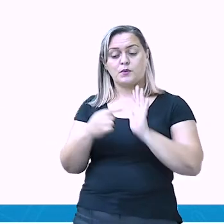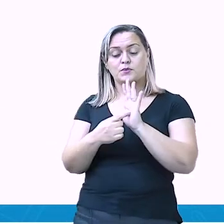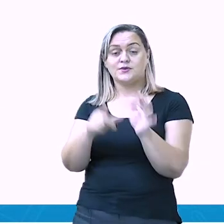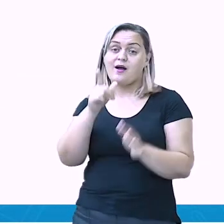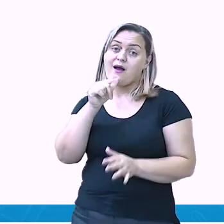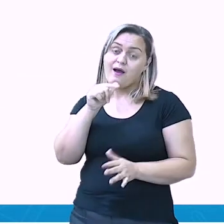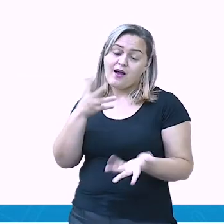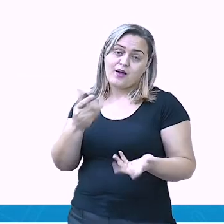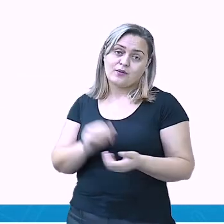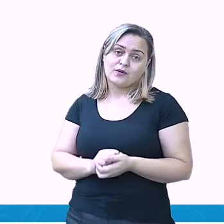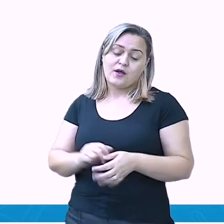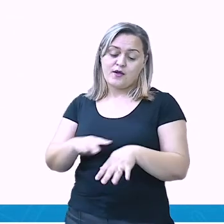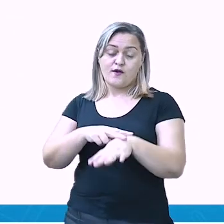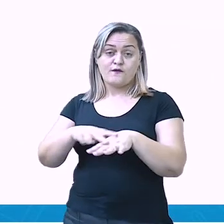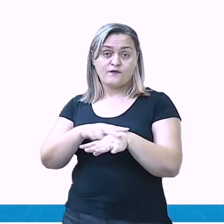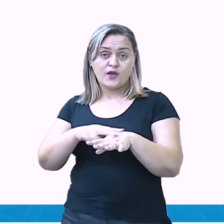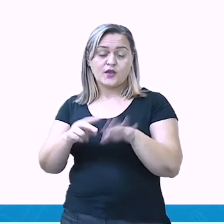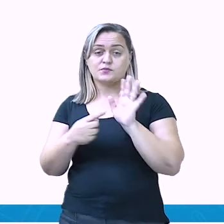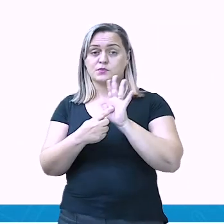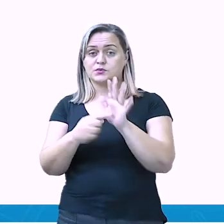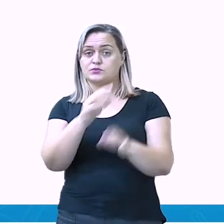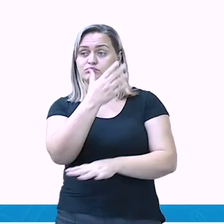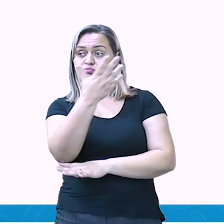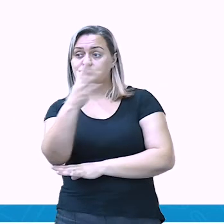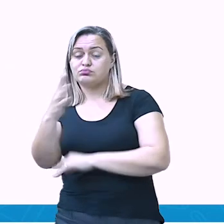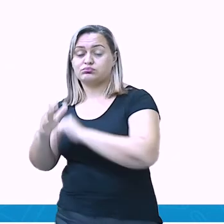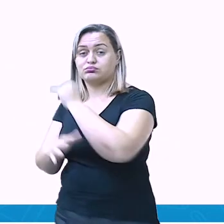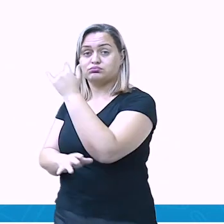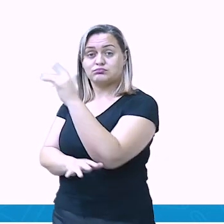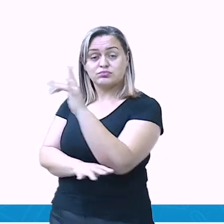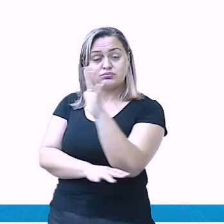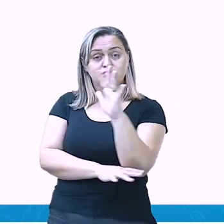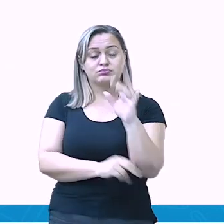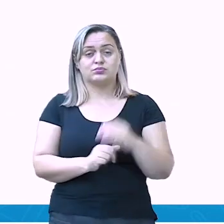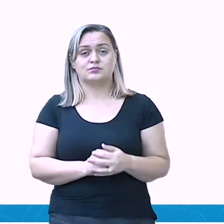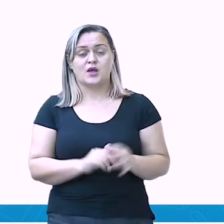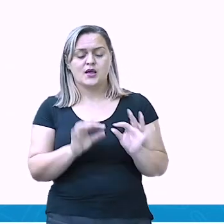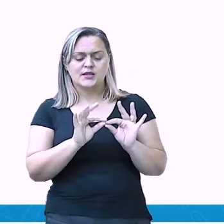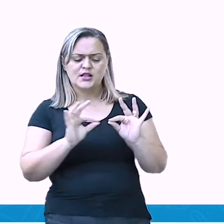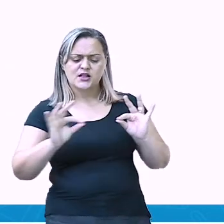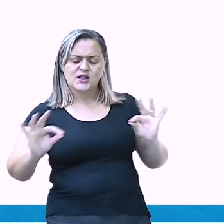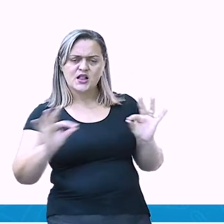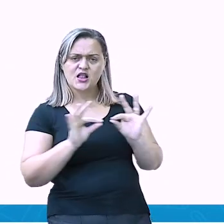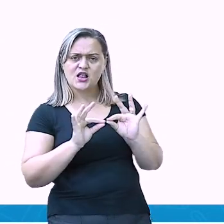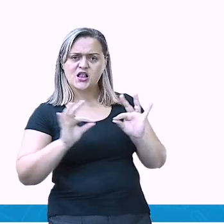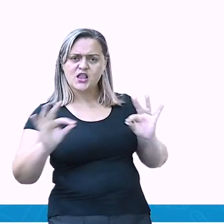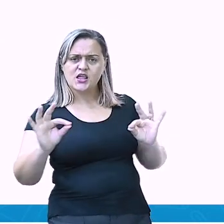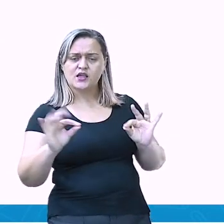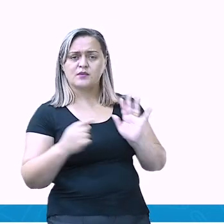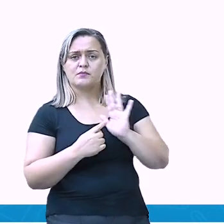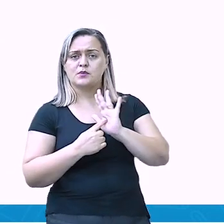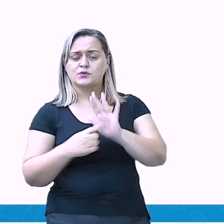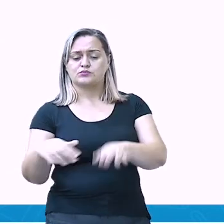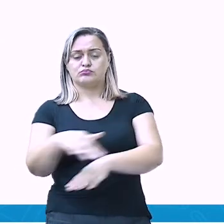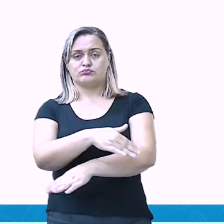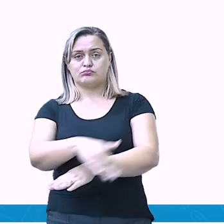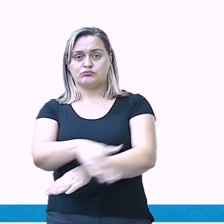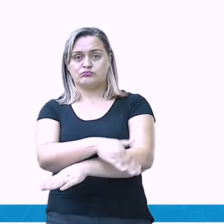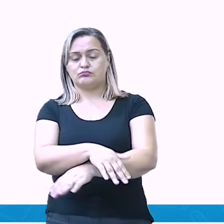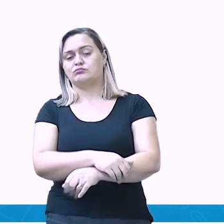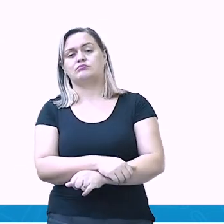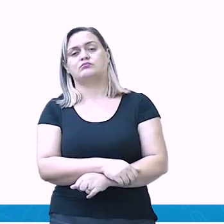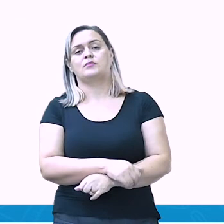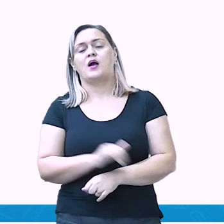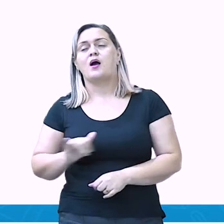as florestas e áreas verdes, linhas como traços para representar ferrovias, aviões